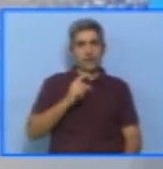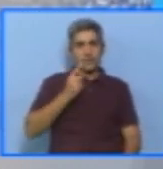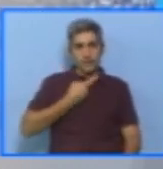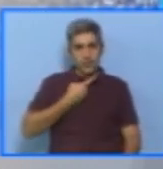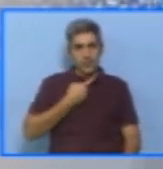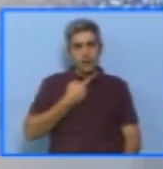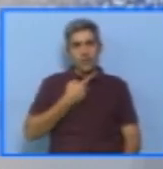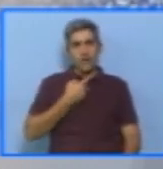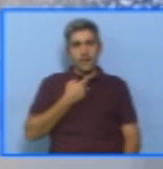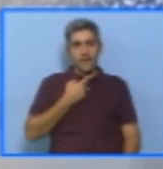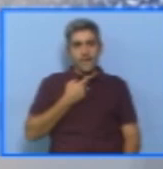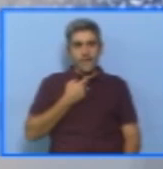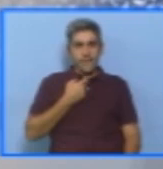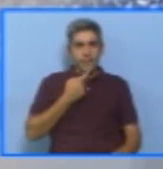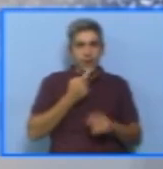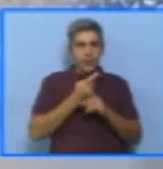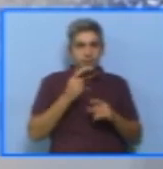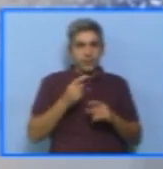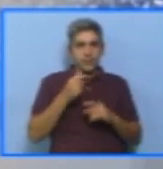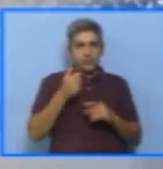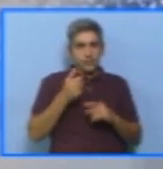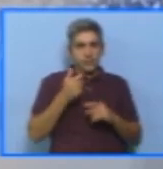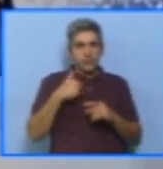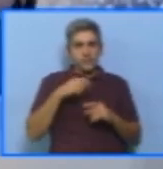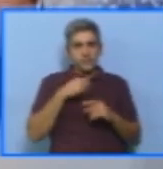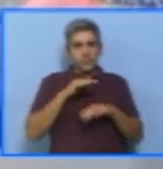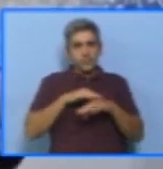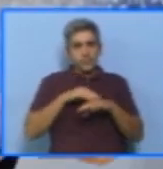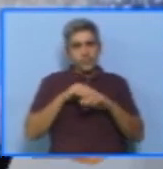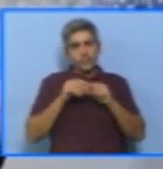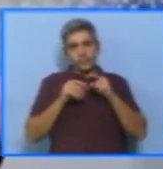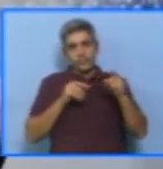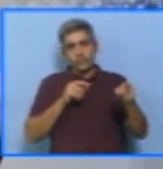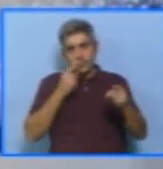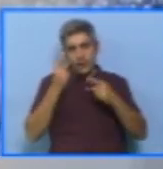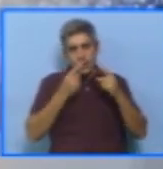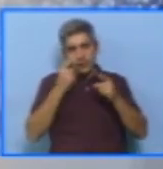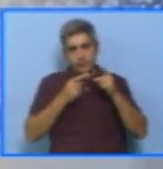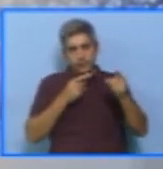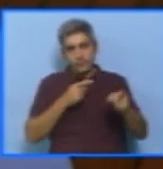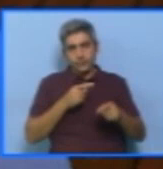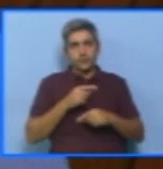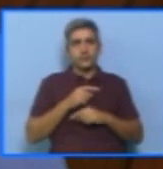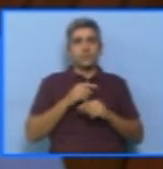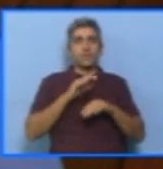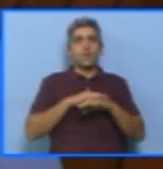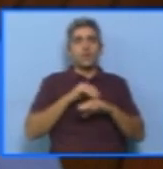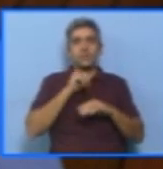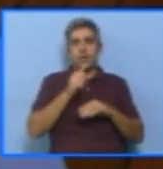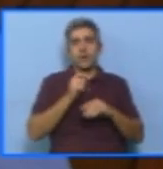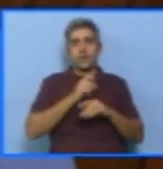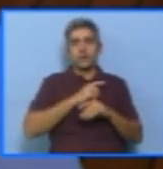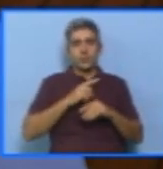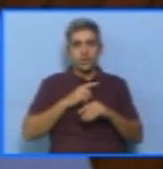força-nos, porque é sempre bom a gente atribuir a culpabilidade a alguém. Costuma-se dizer que a culpa morre